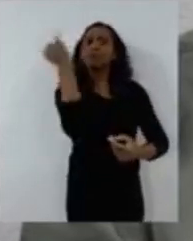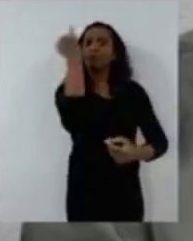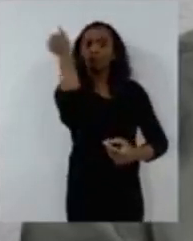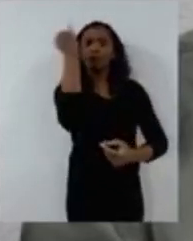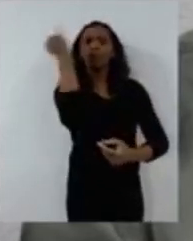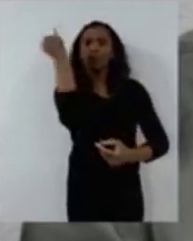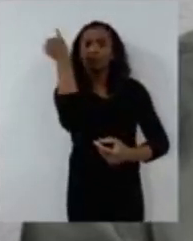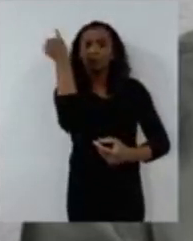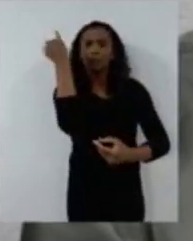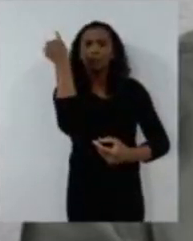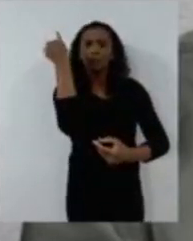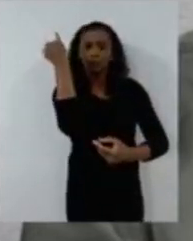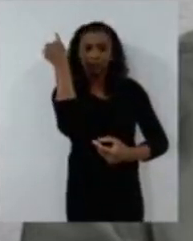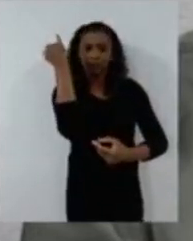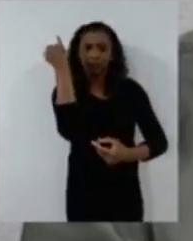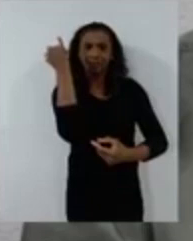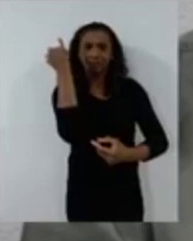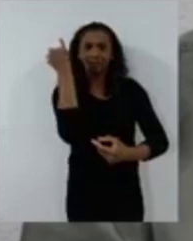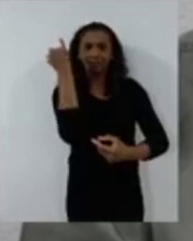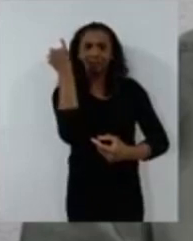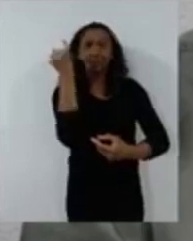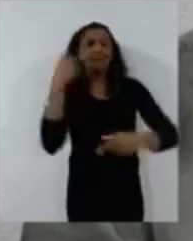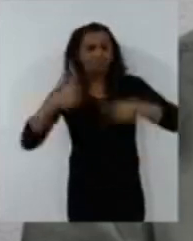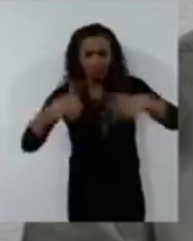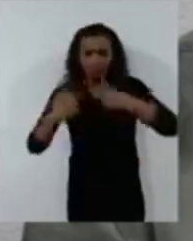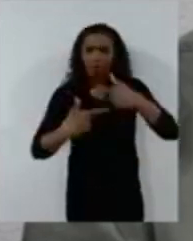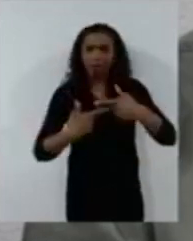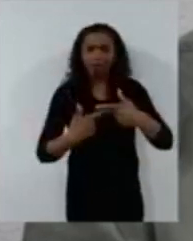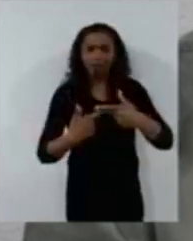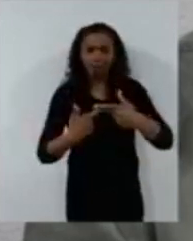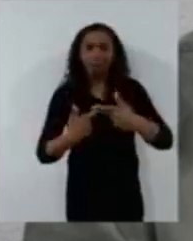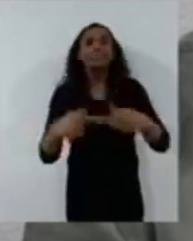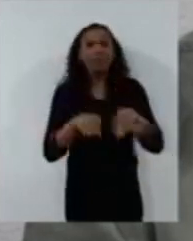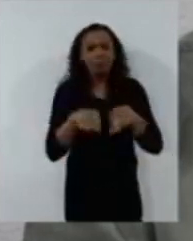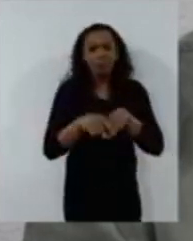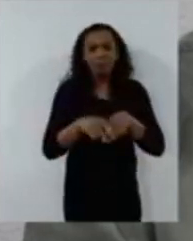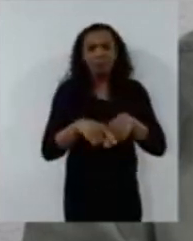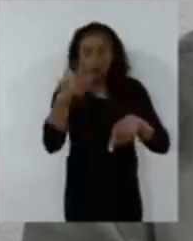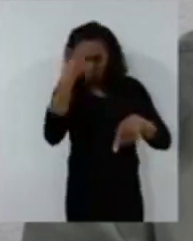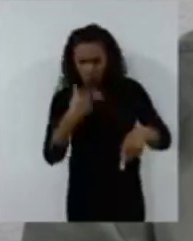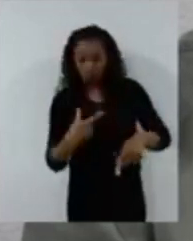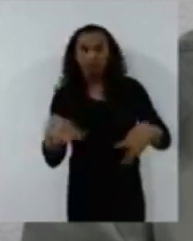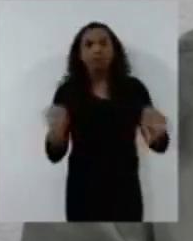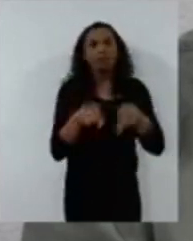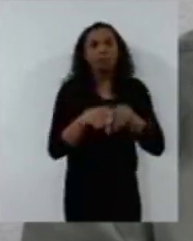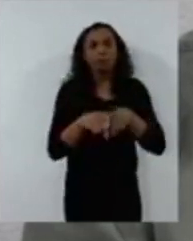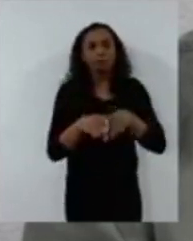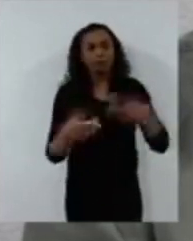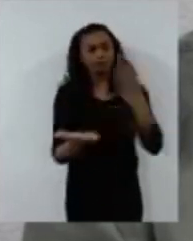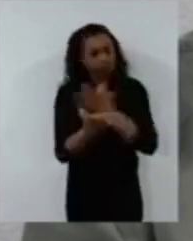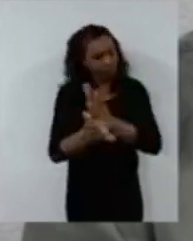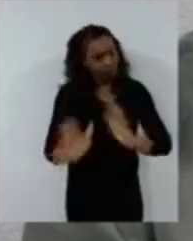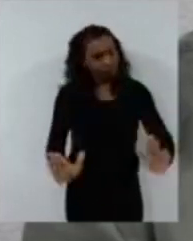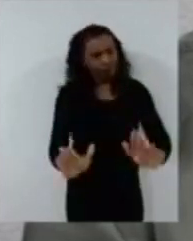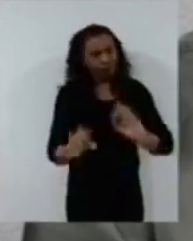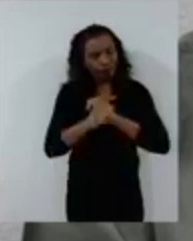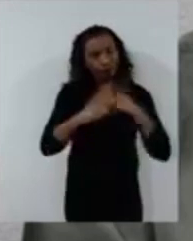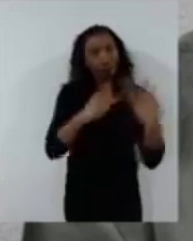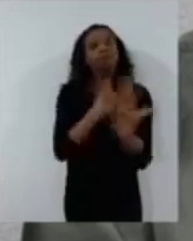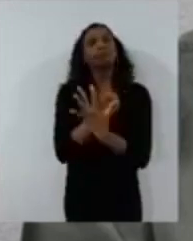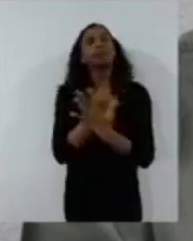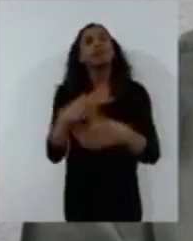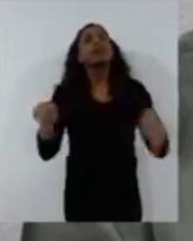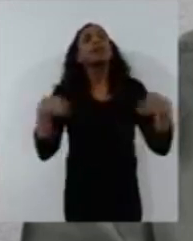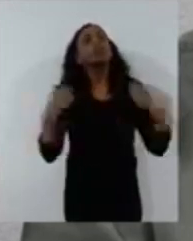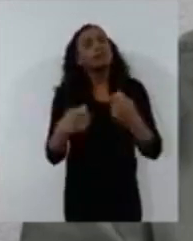de ações e atitudes no combate ao coronavírus. Em especial, o